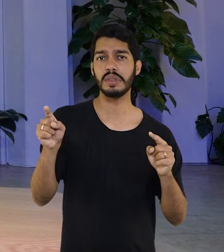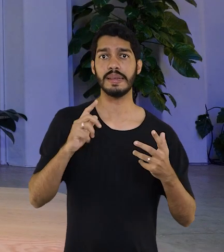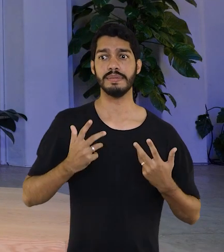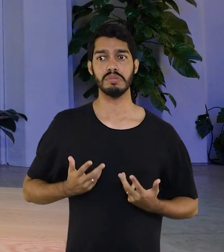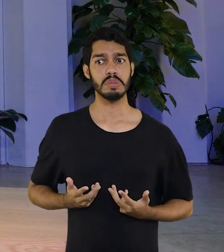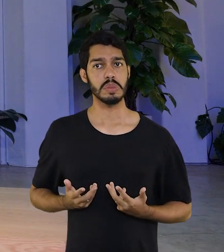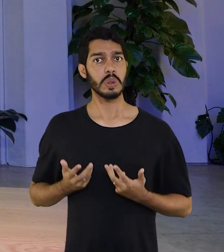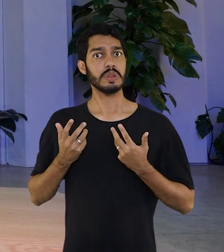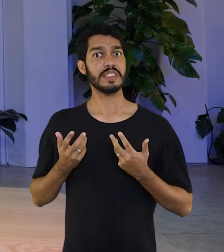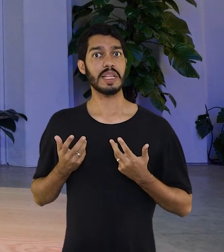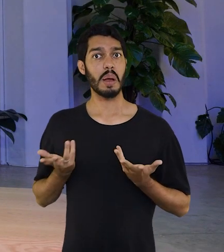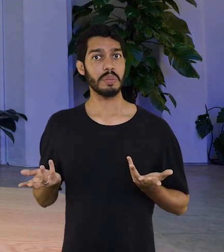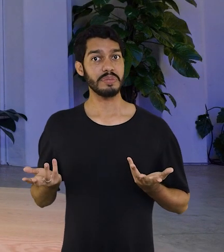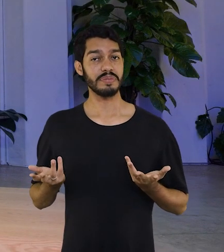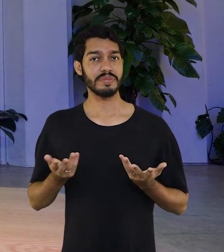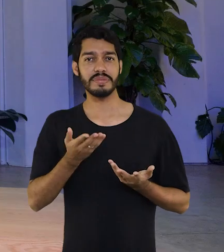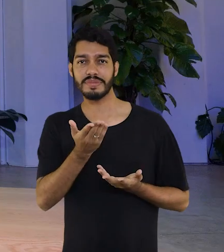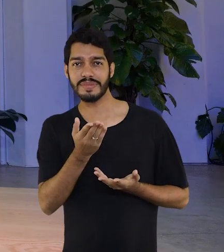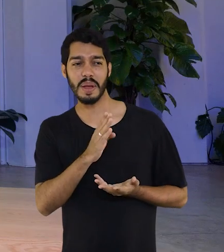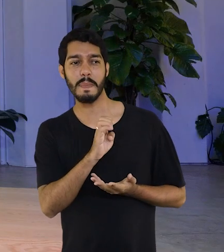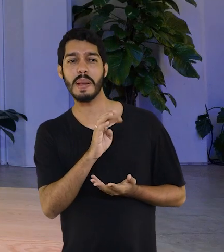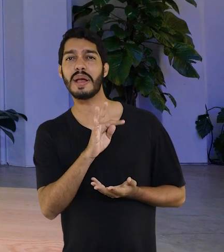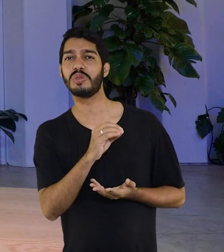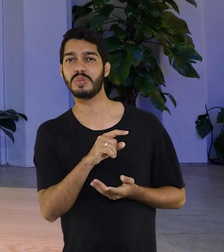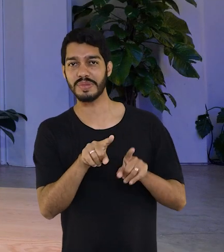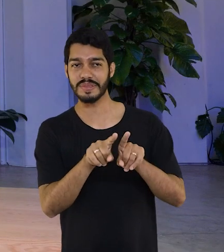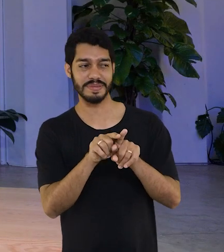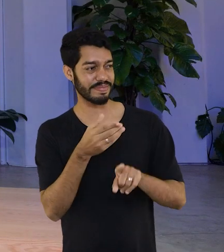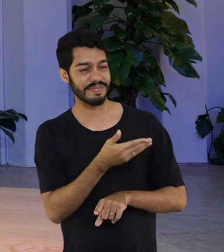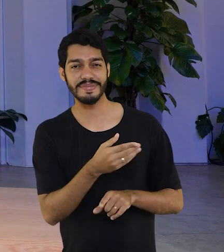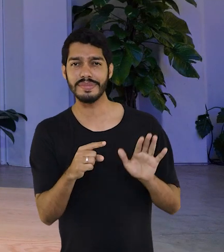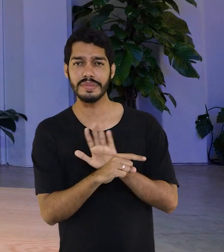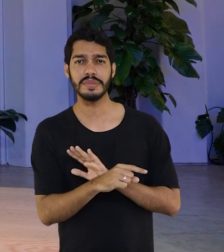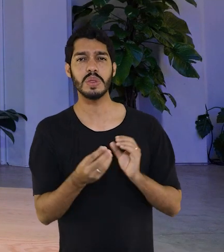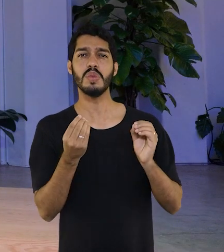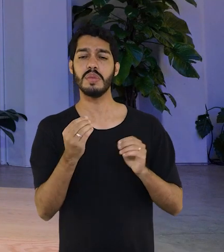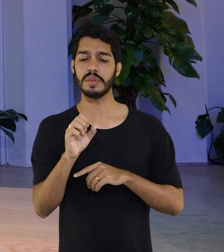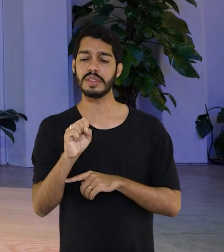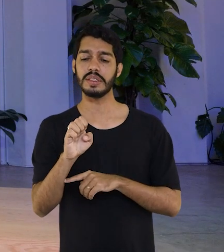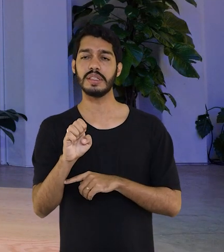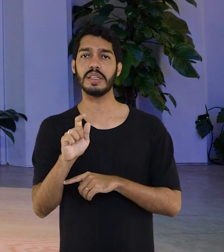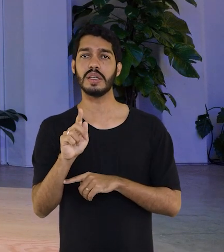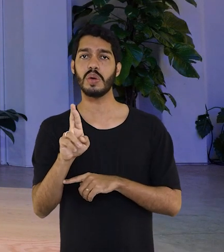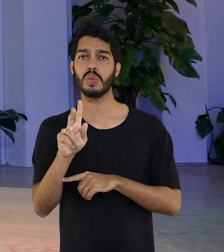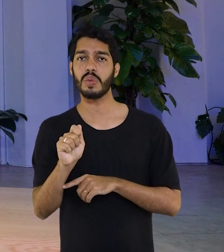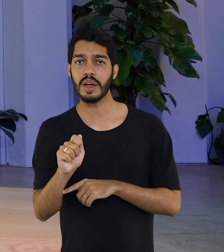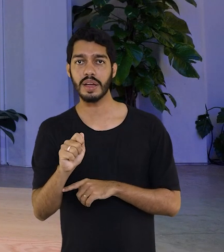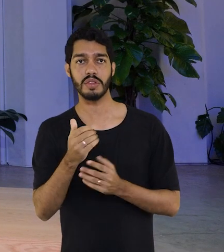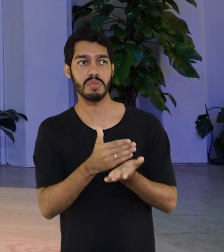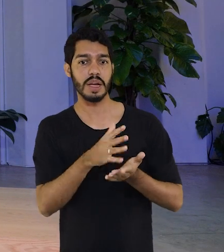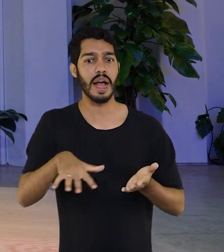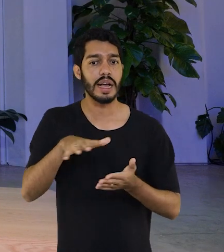pessoal, um pouquinho da motivação mais aí pro Bebeto. Qual que foi a motivação de construir a